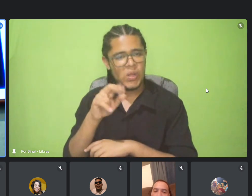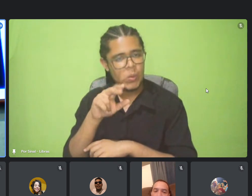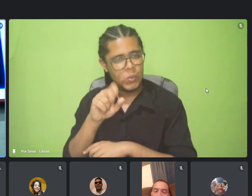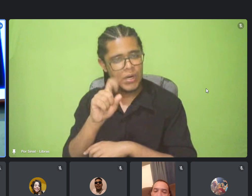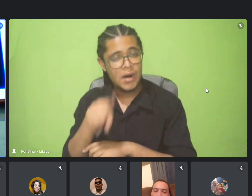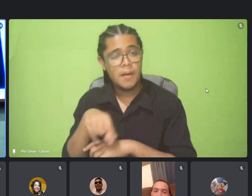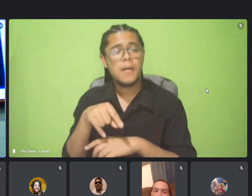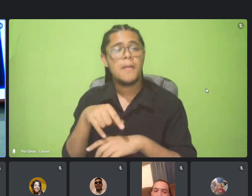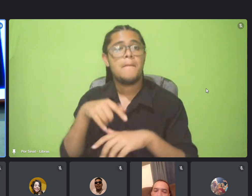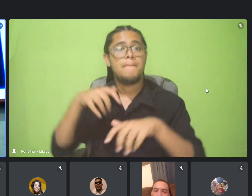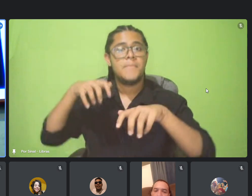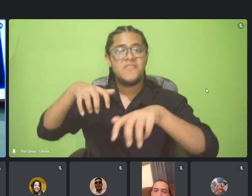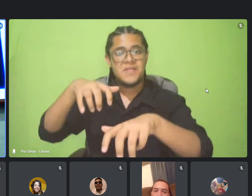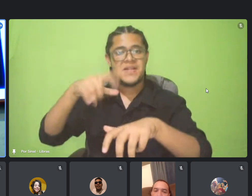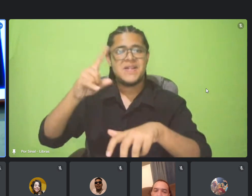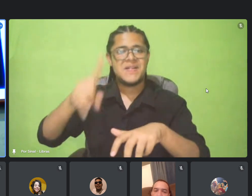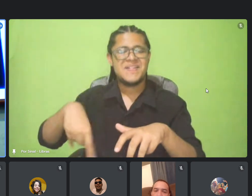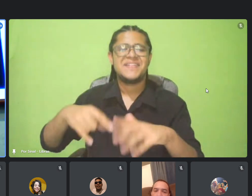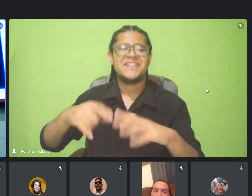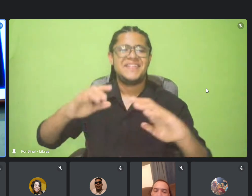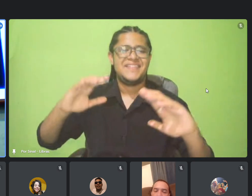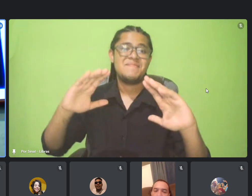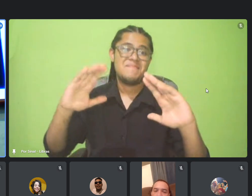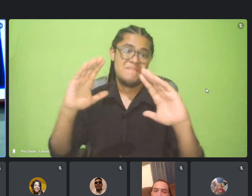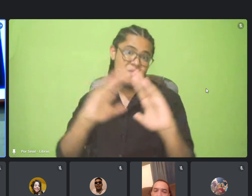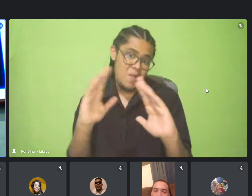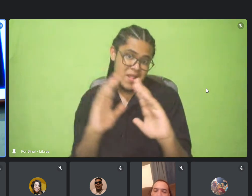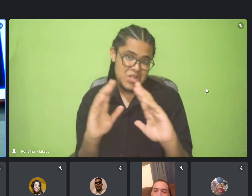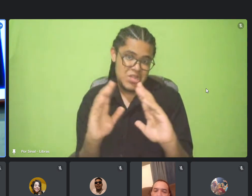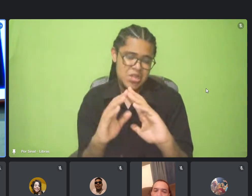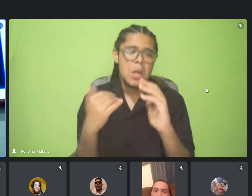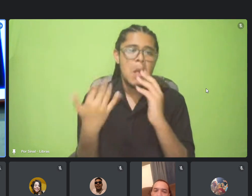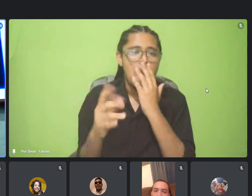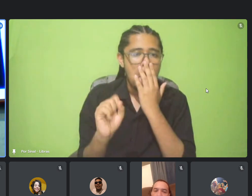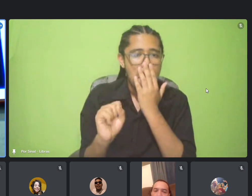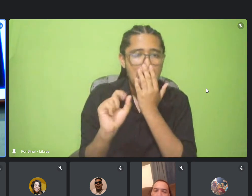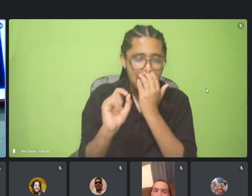falou da gente dar uma oficina em lugares que eles estão